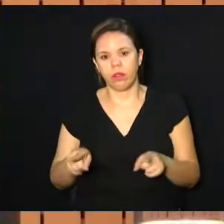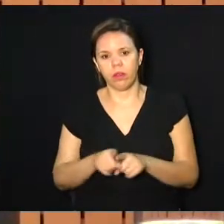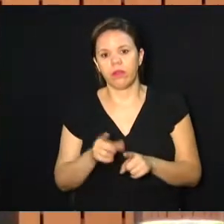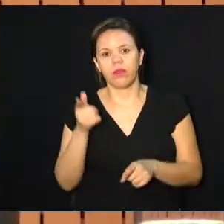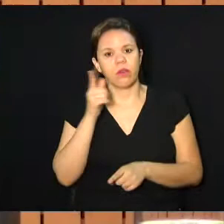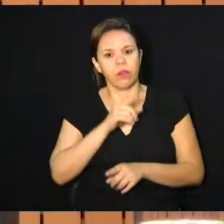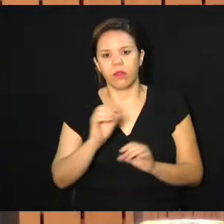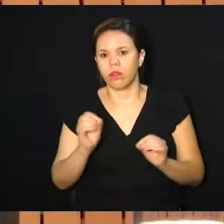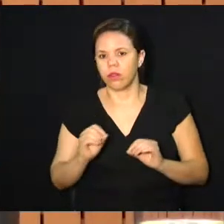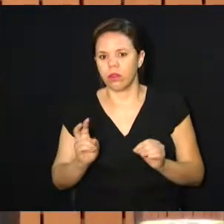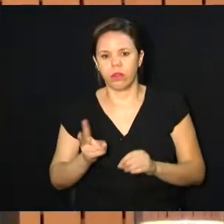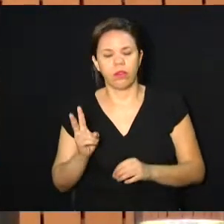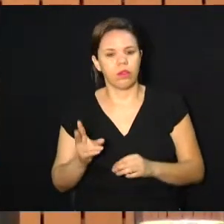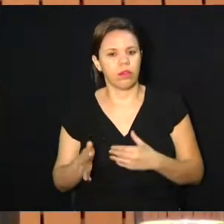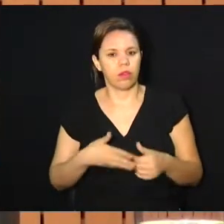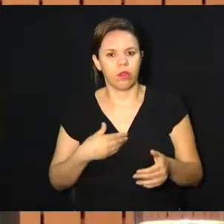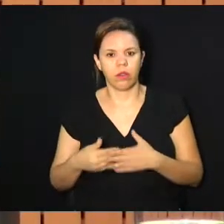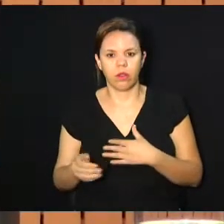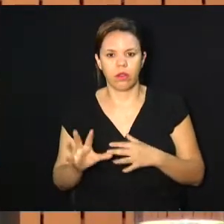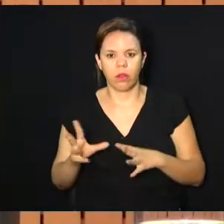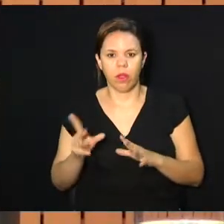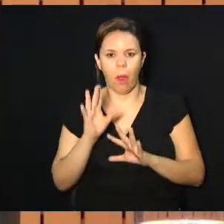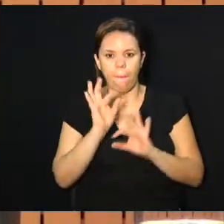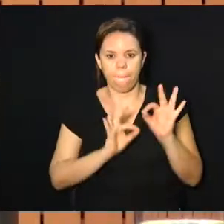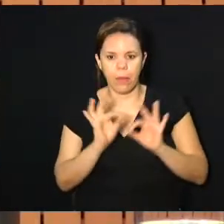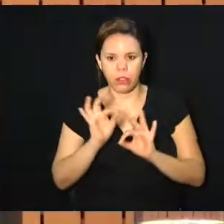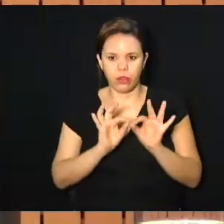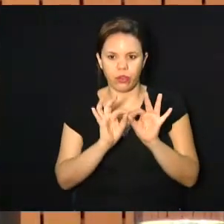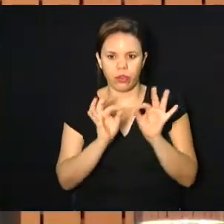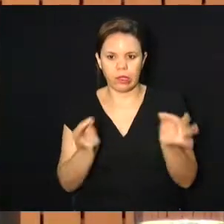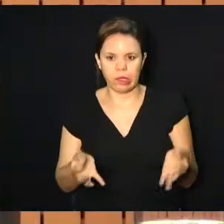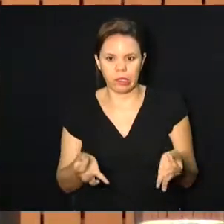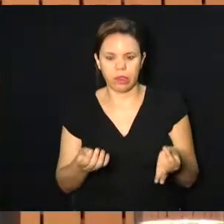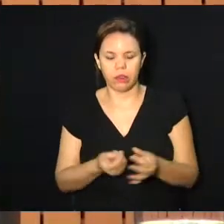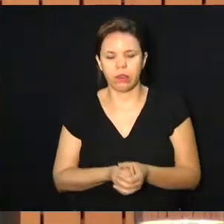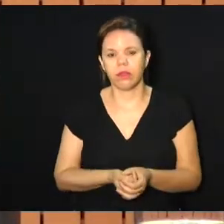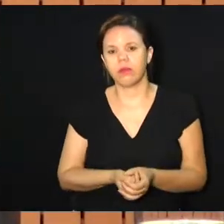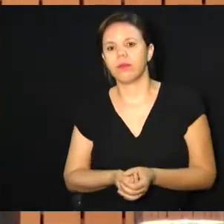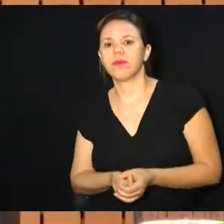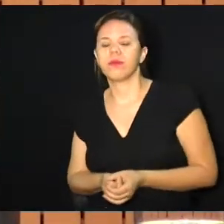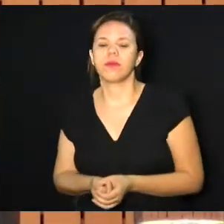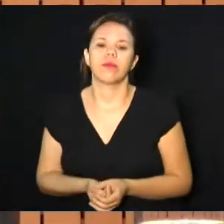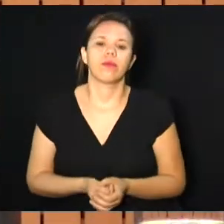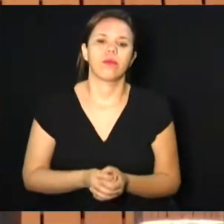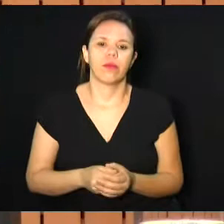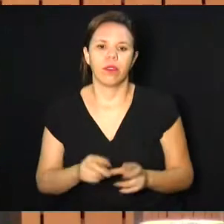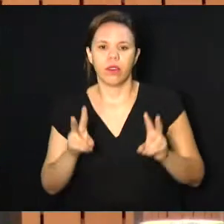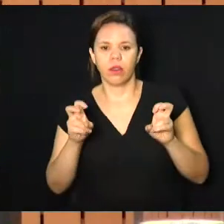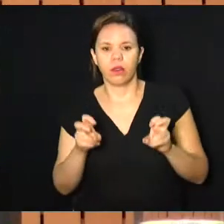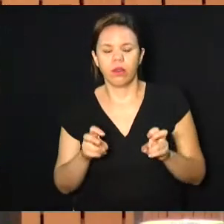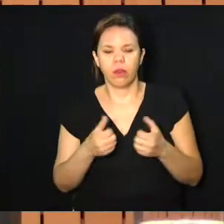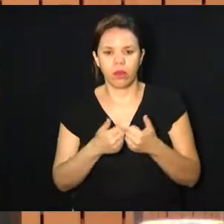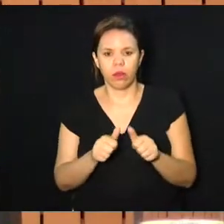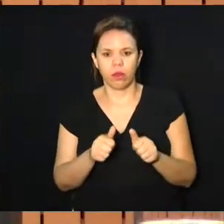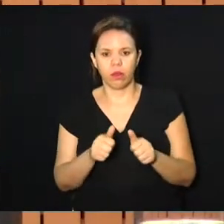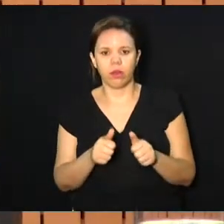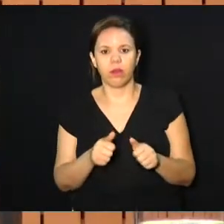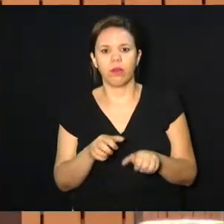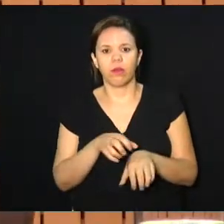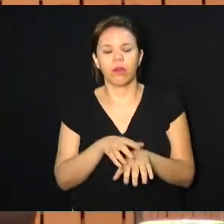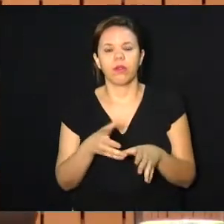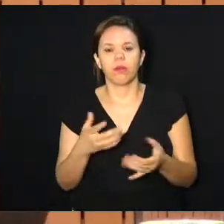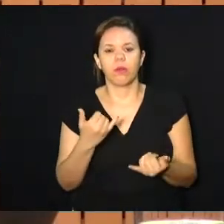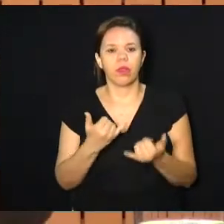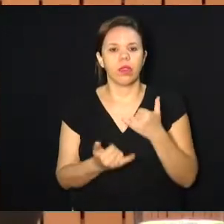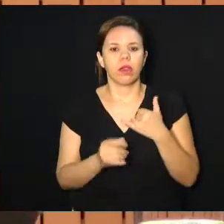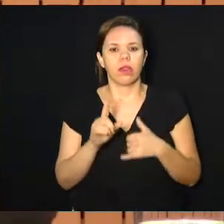consegue todo e qualquer projetinho simples que diz respeito a transporte, parece